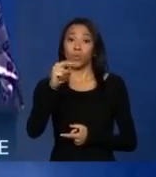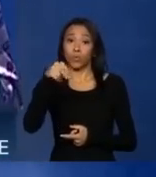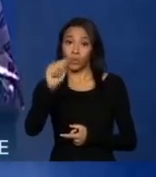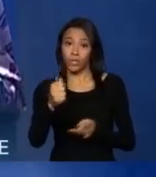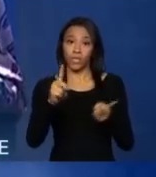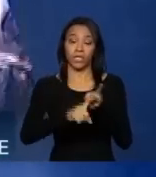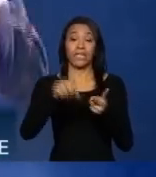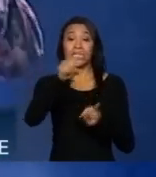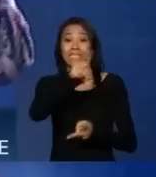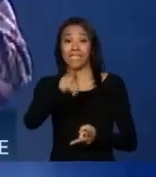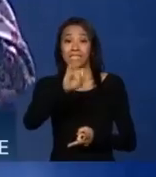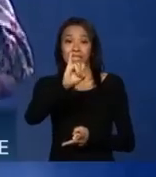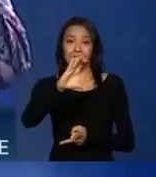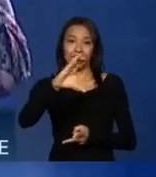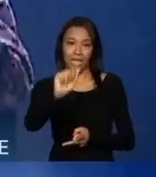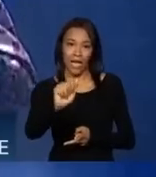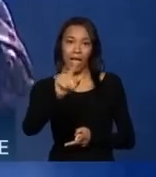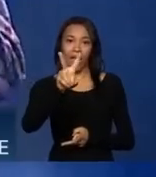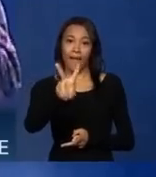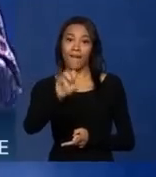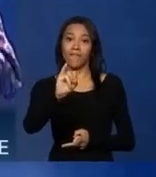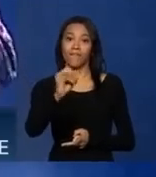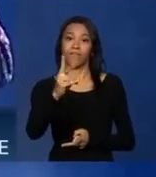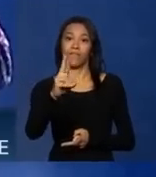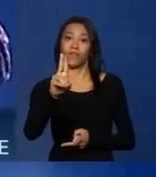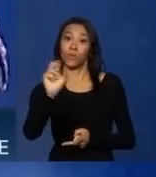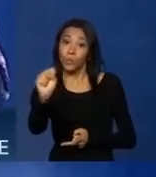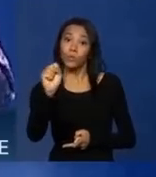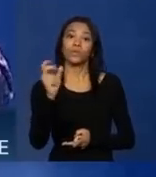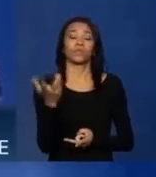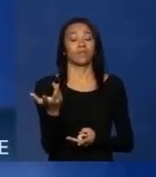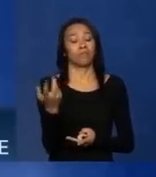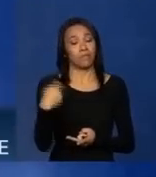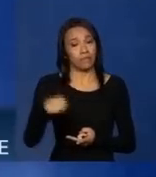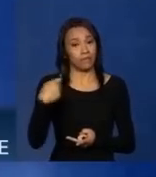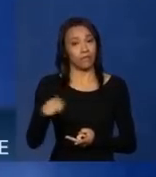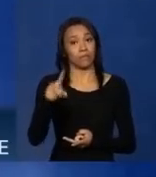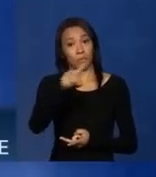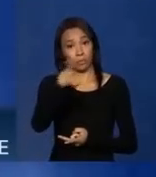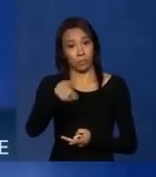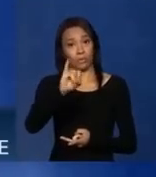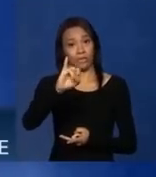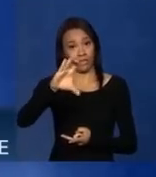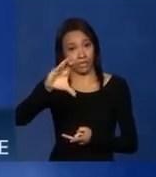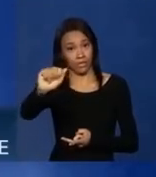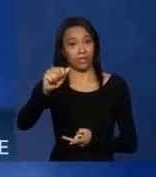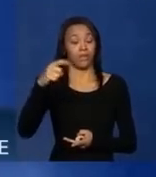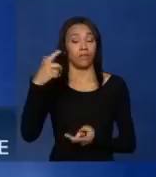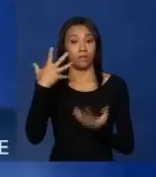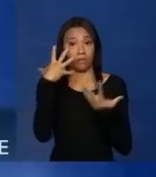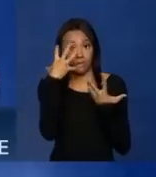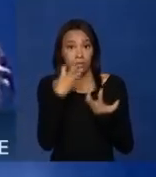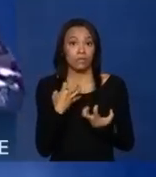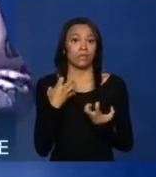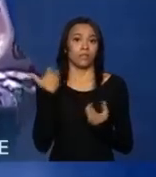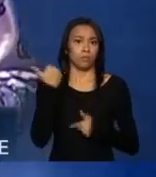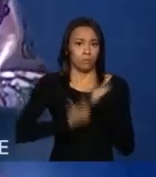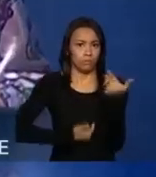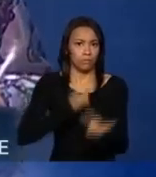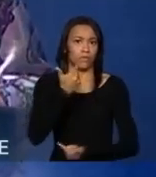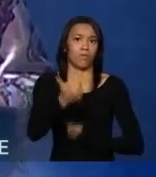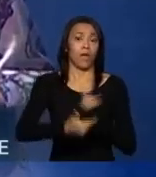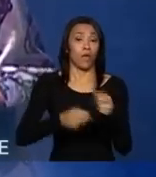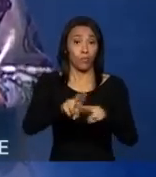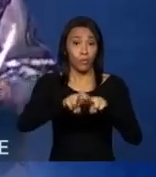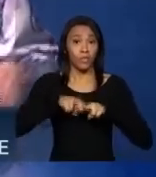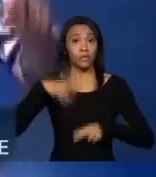vírus. Nós temos de tratar a questão do zika vírus com muita seriedade. Por isso,